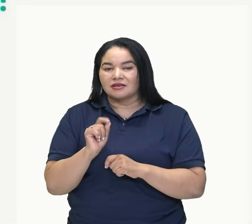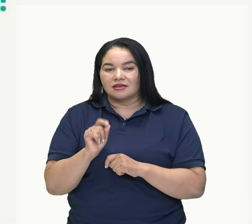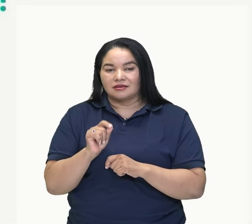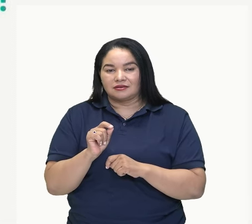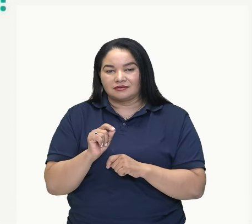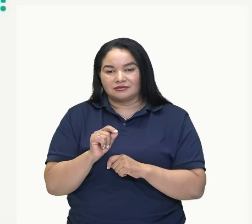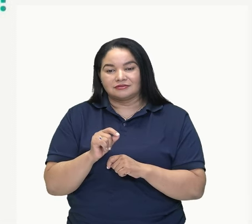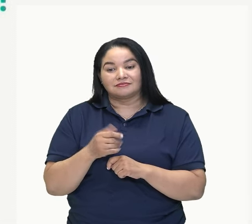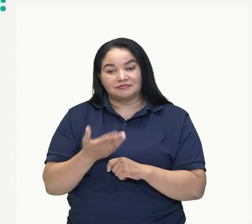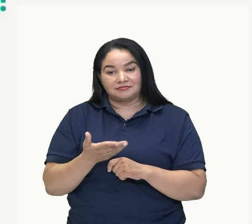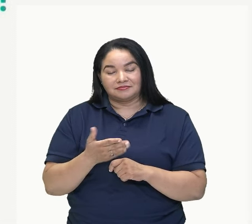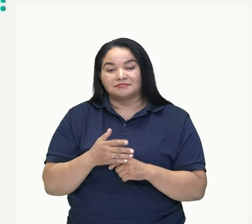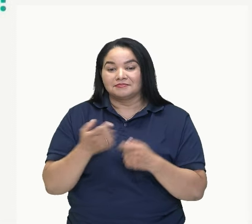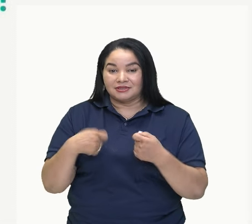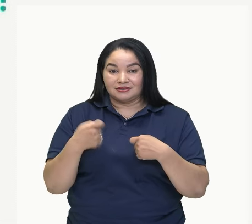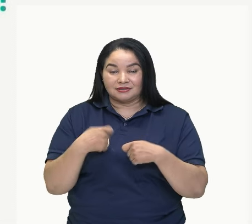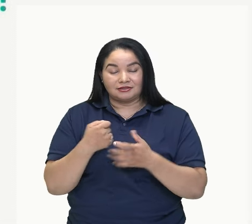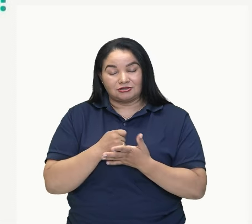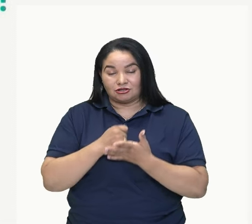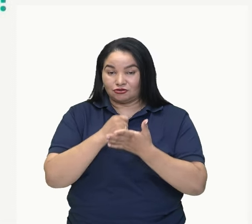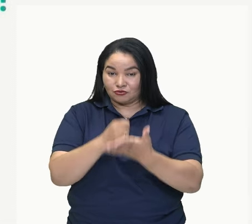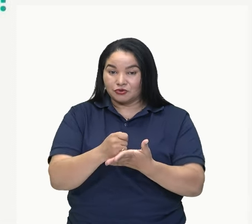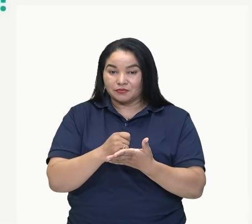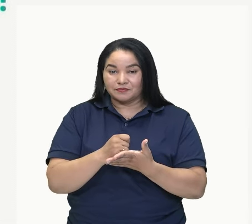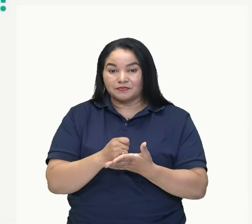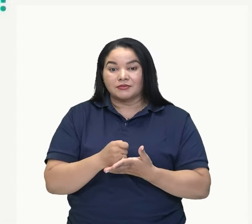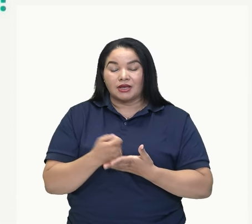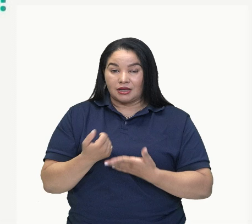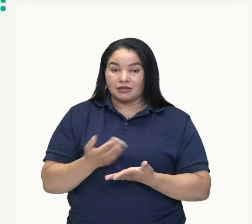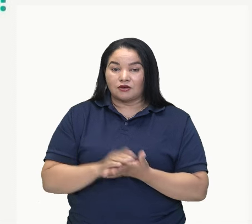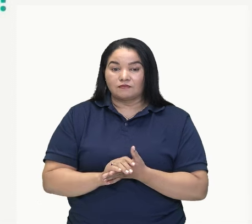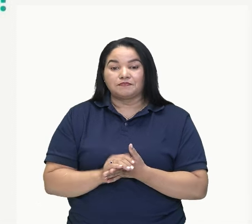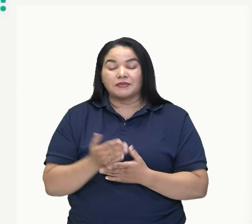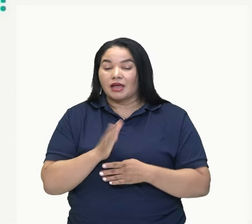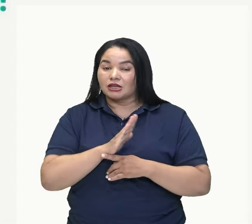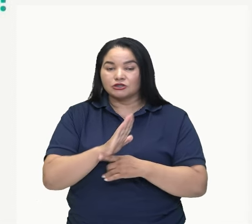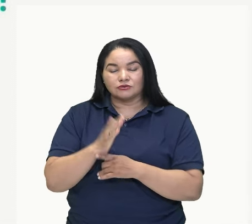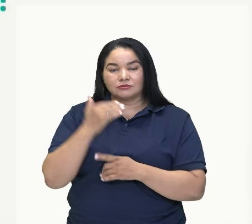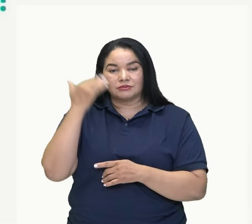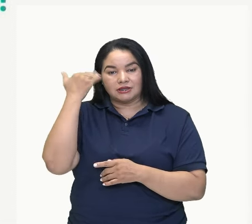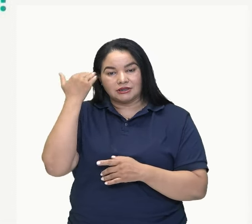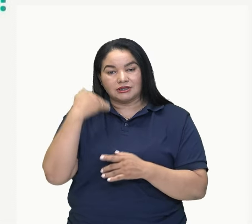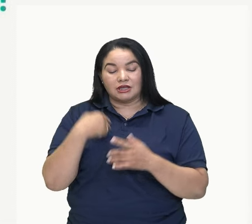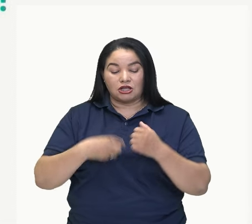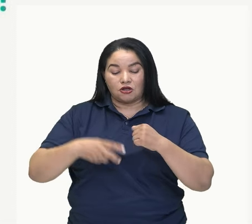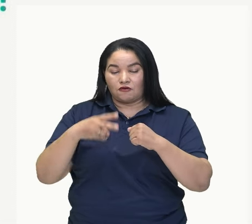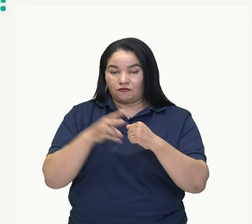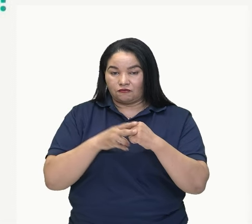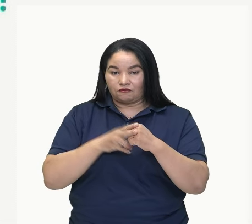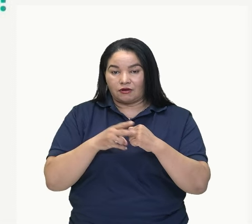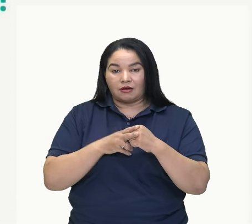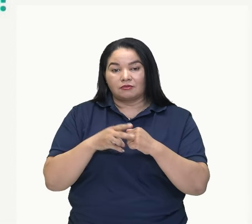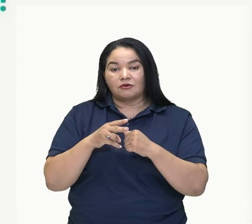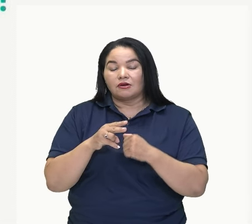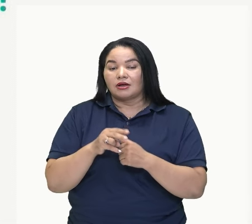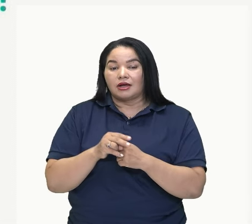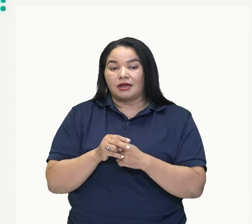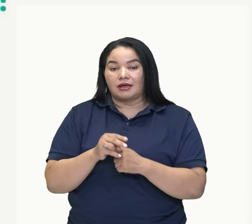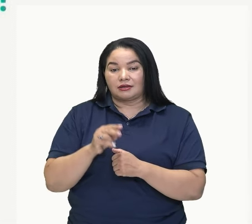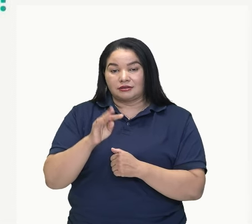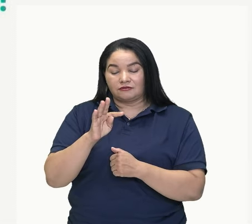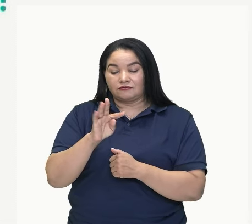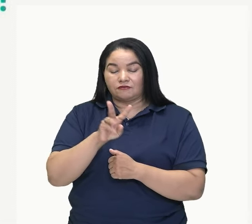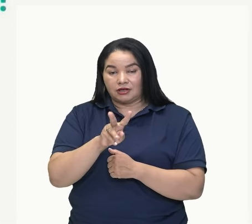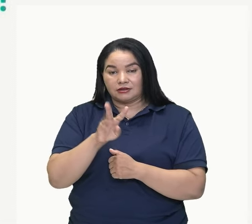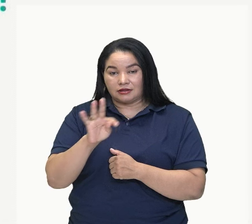Ora, de ajuda, né? Então, isso já deixou claro que este é um verbo transitivo. Aí,